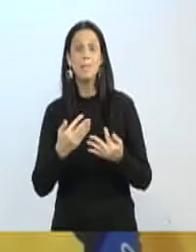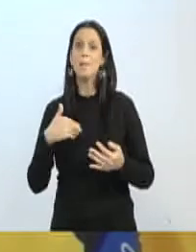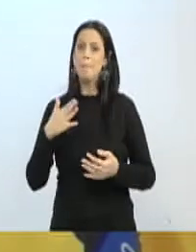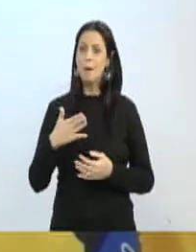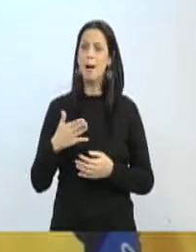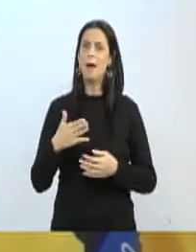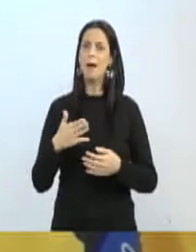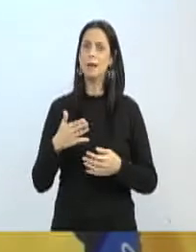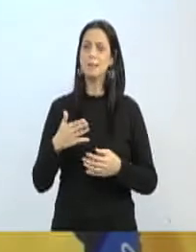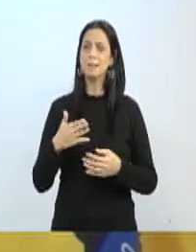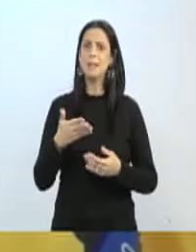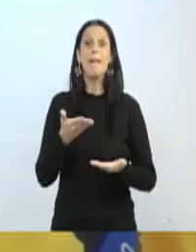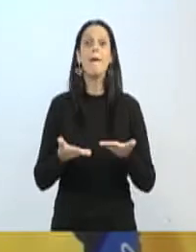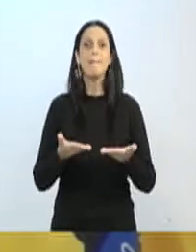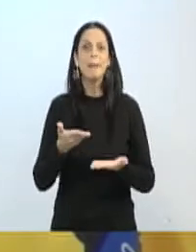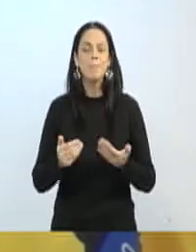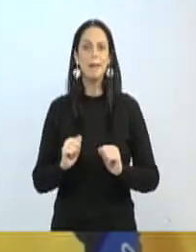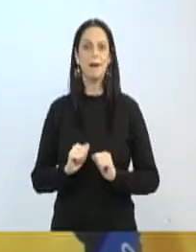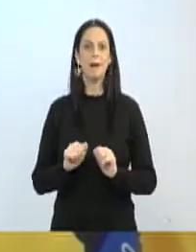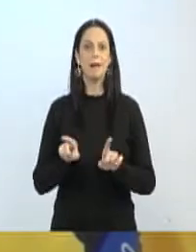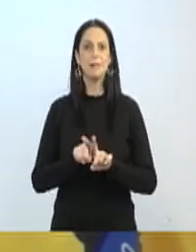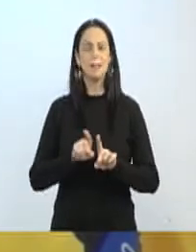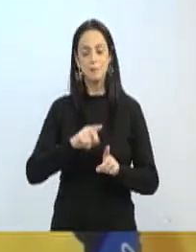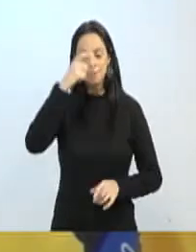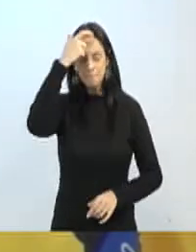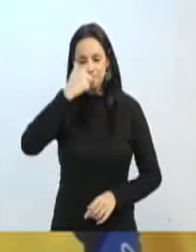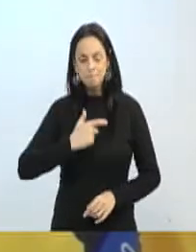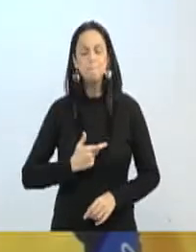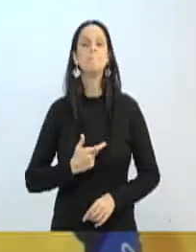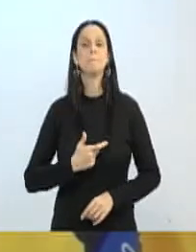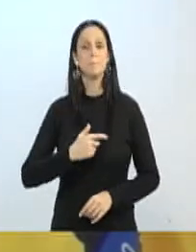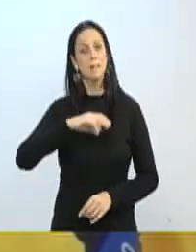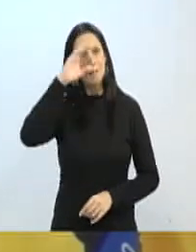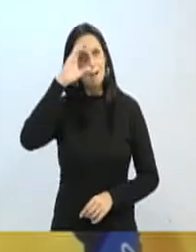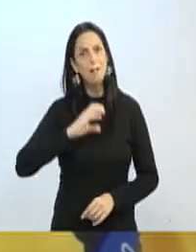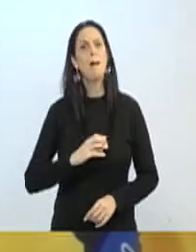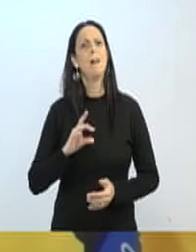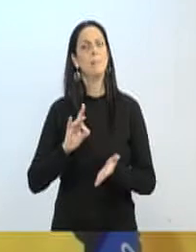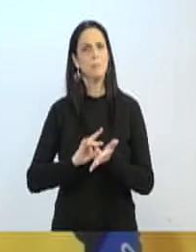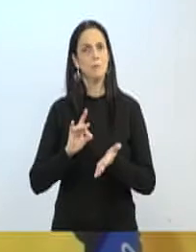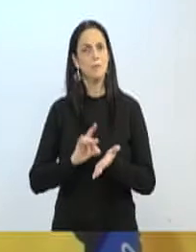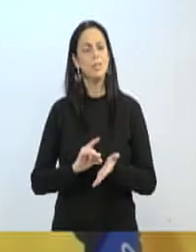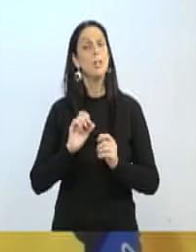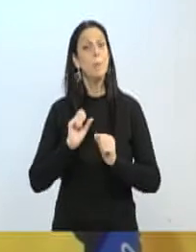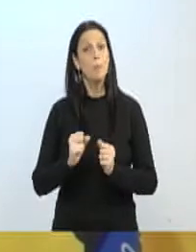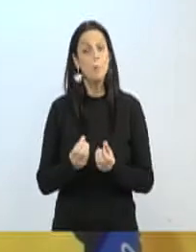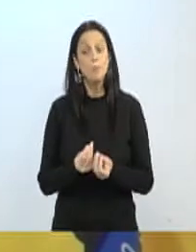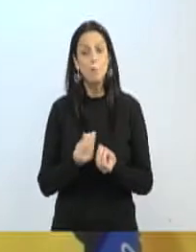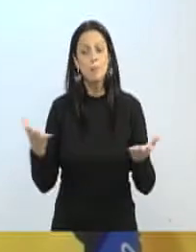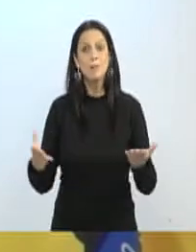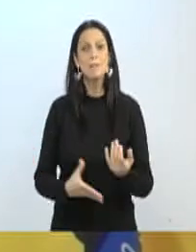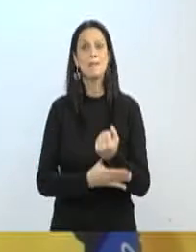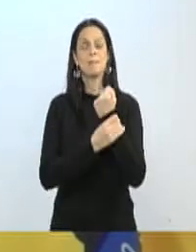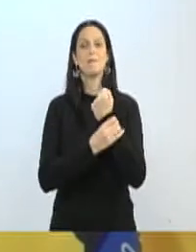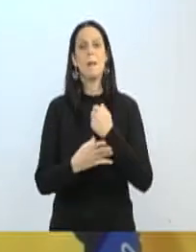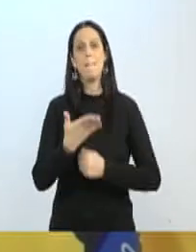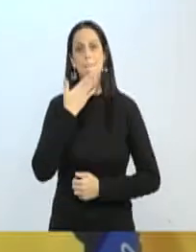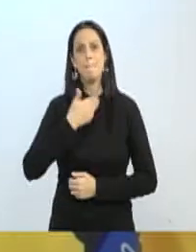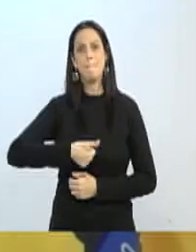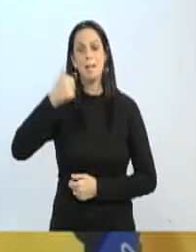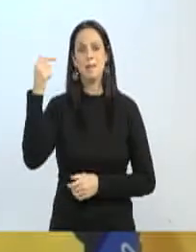cidadãos com uma má índole e uma capacidade de oferecer muito mais segurança para a cidade e também